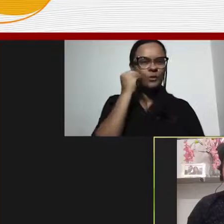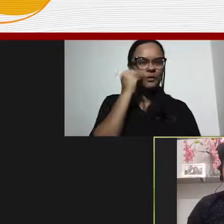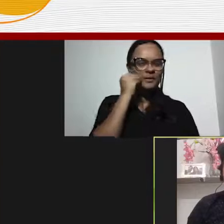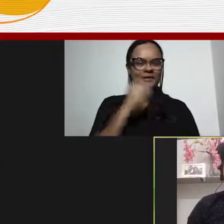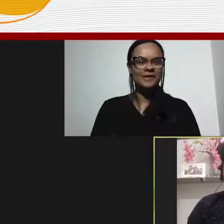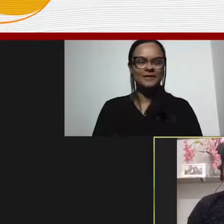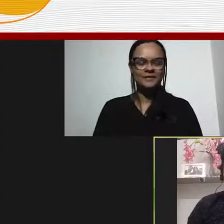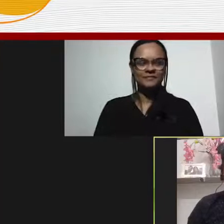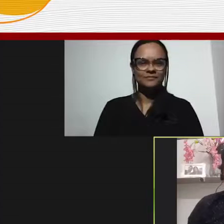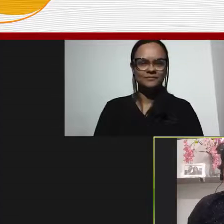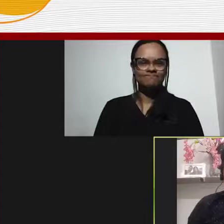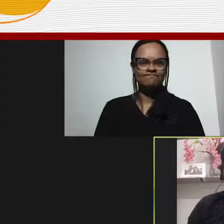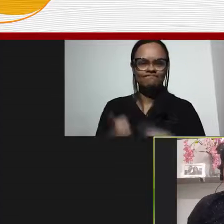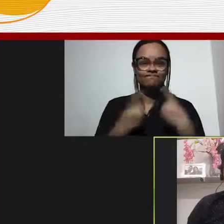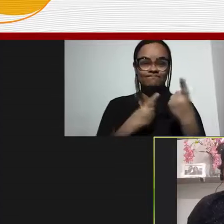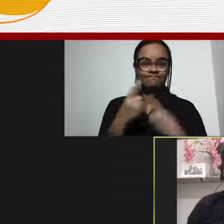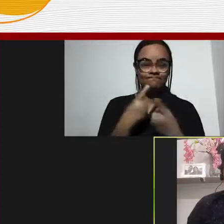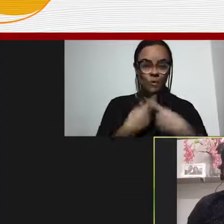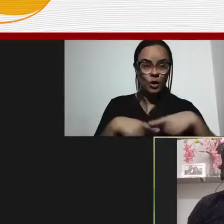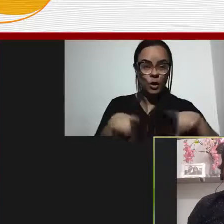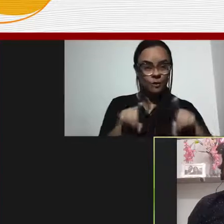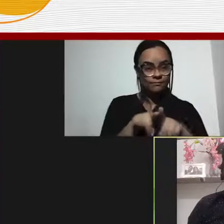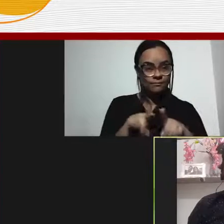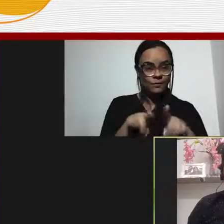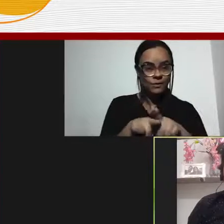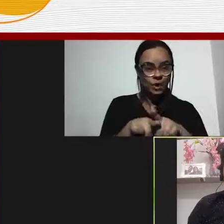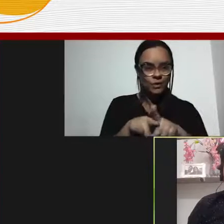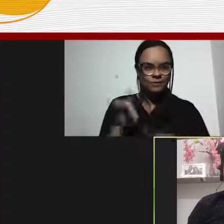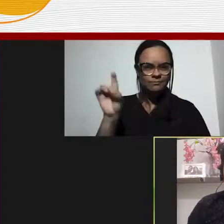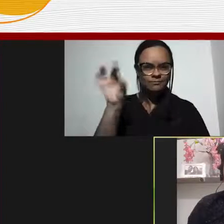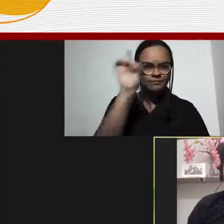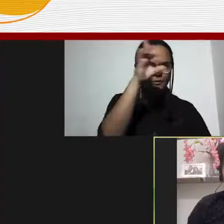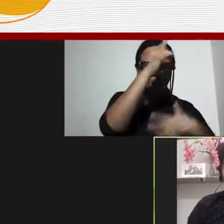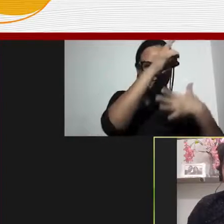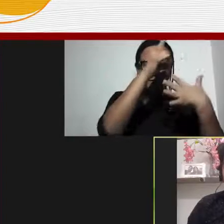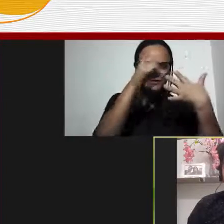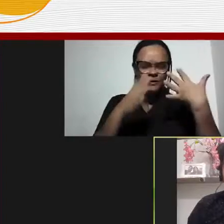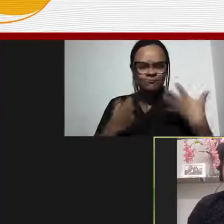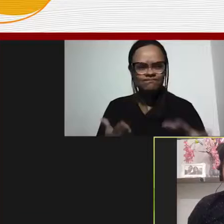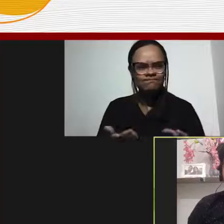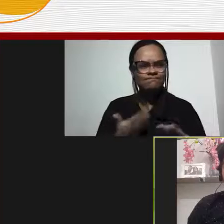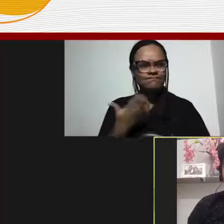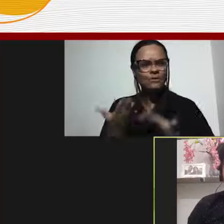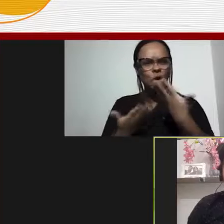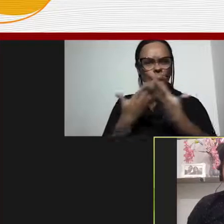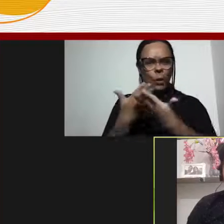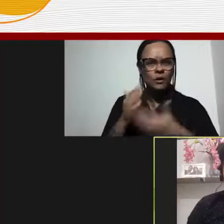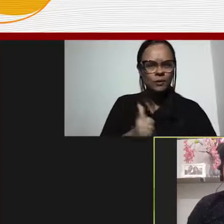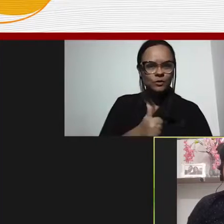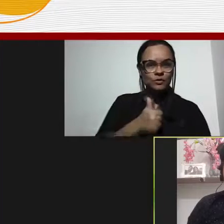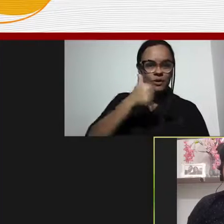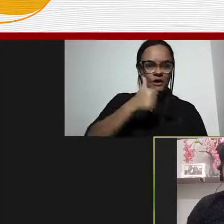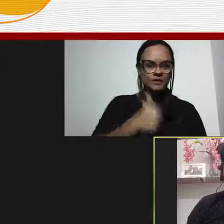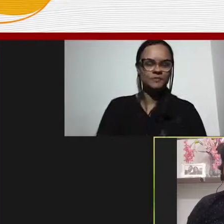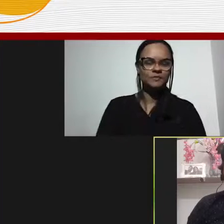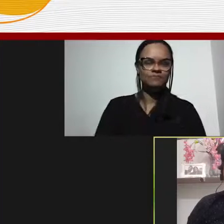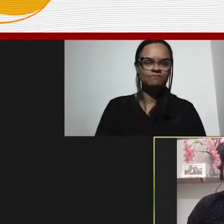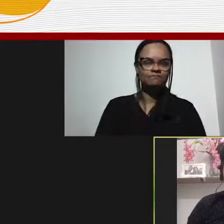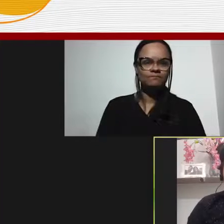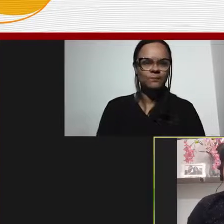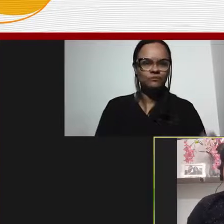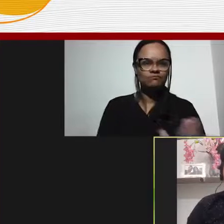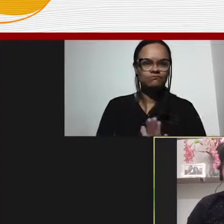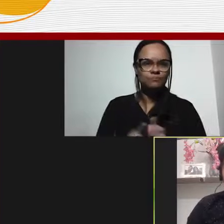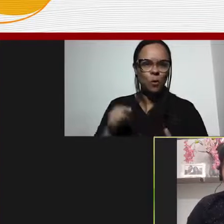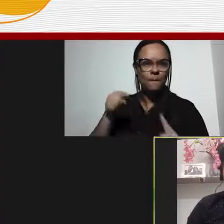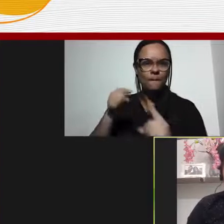experiências e dialogar com pessoas que contribuíram e que contribuem positivamente com a causa das pessoas